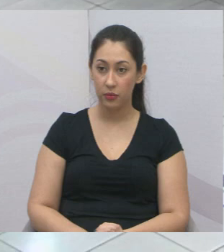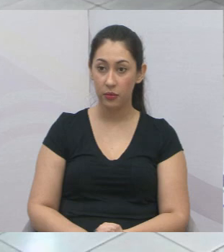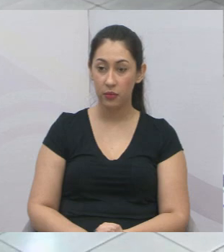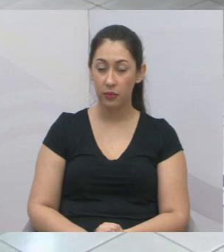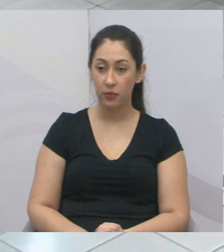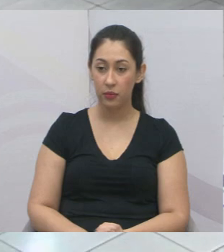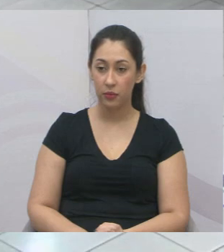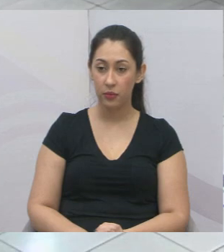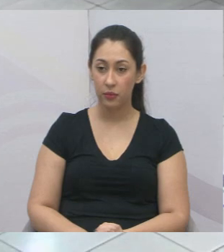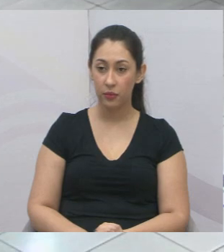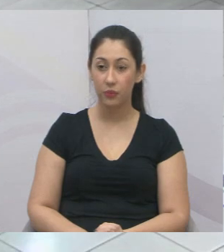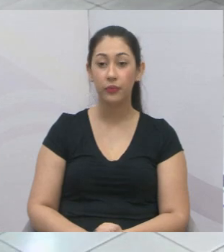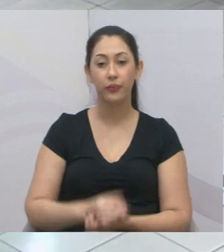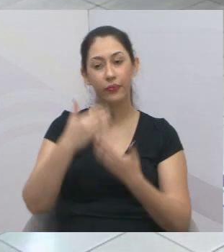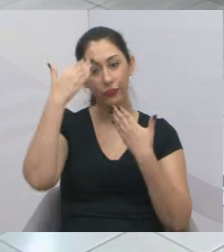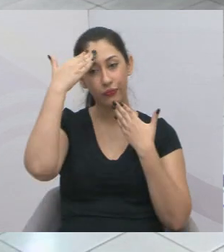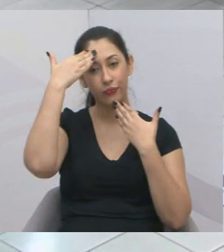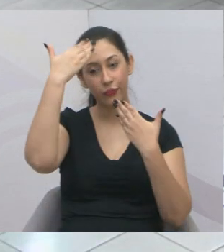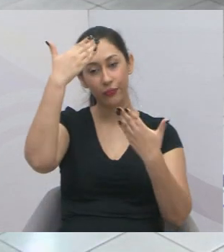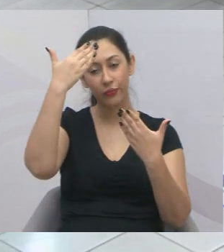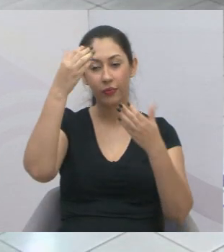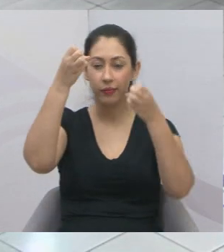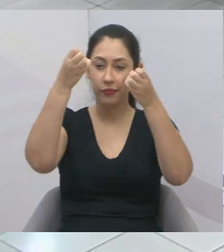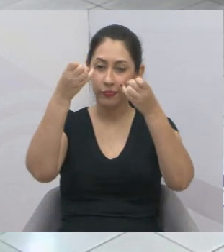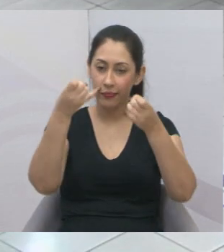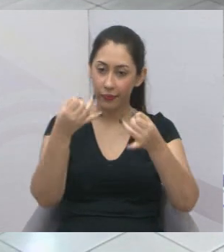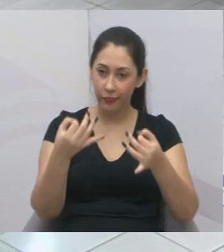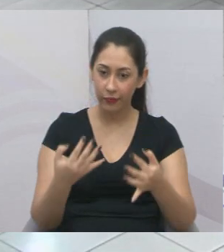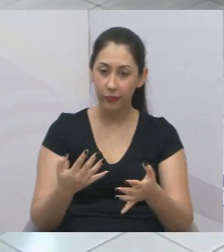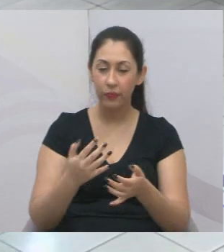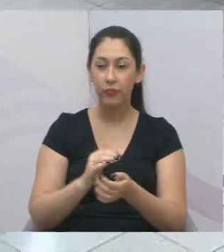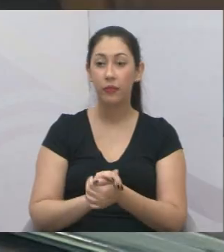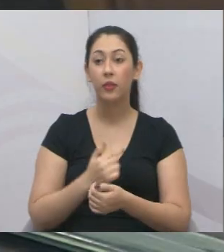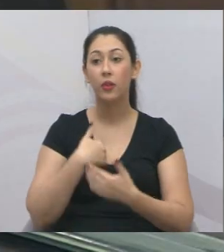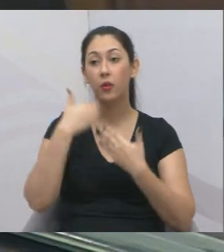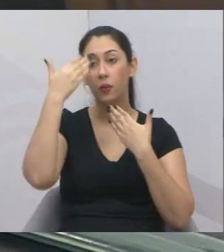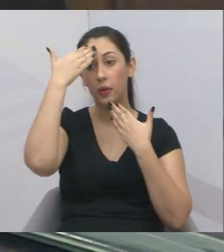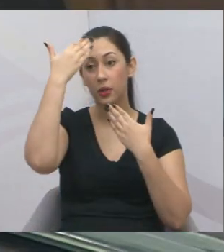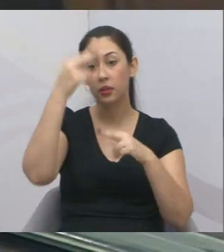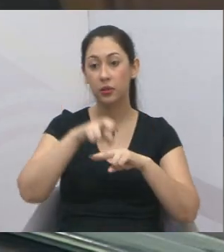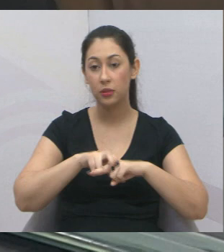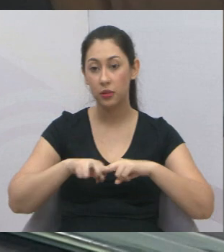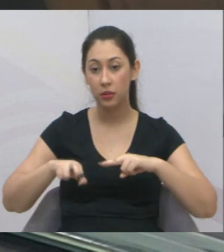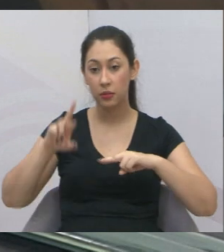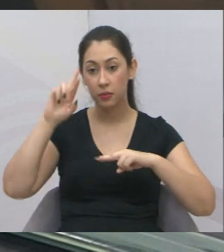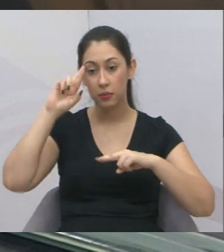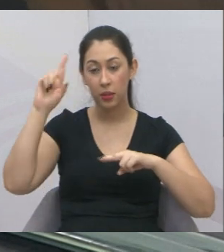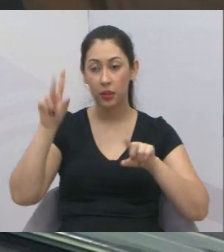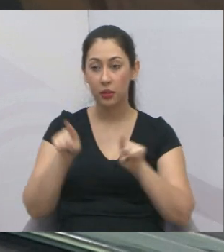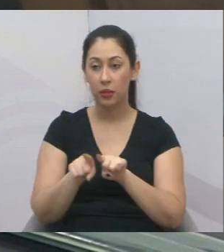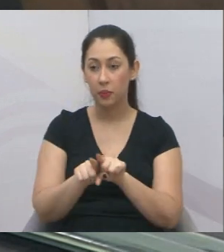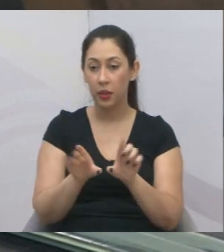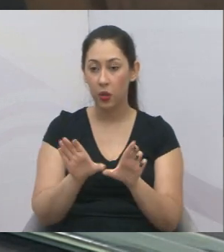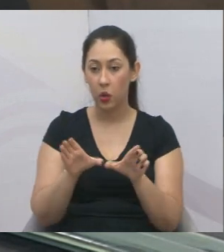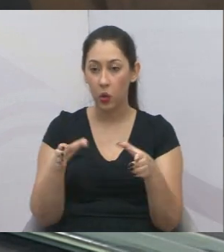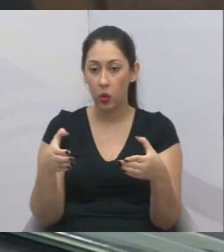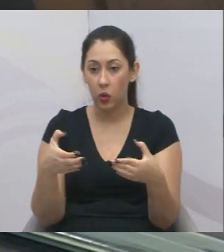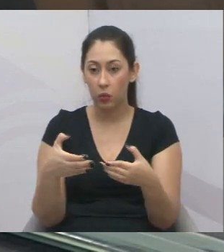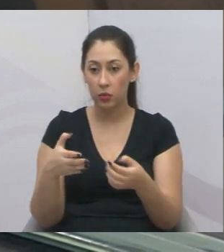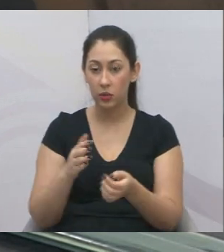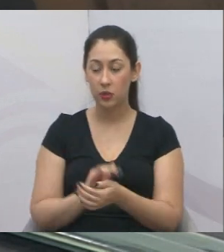Priante, obrigada pela sua explanação. Agradeço à mesa também, né, da comissão, que é aqui